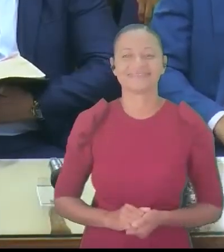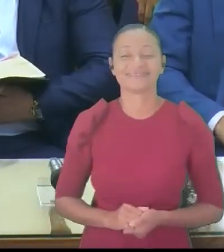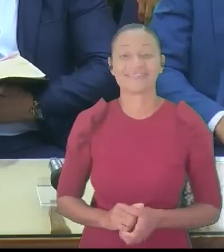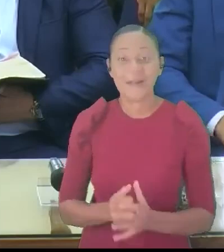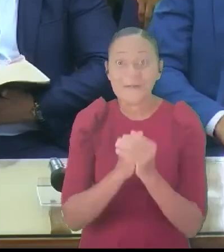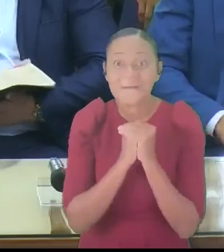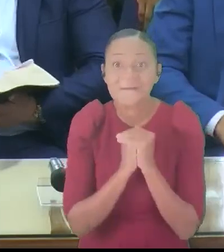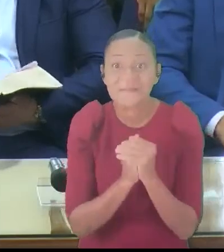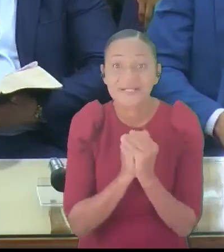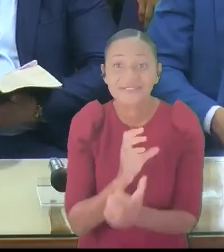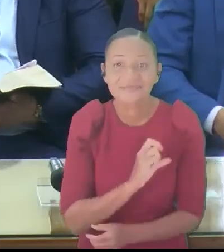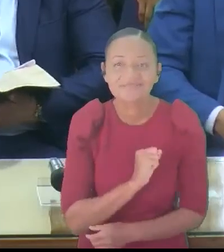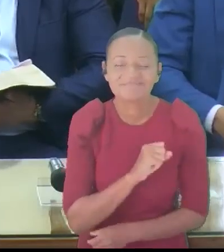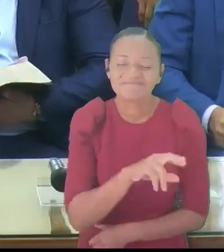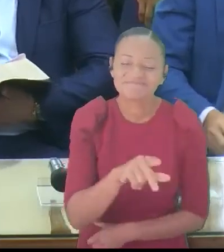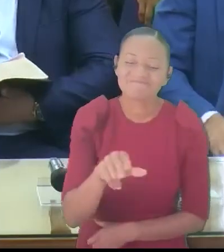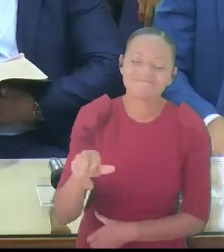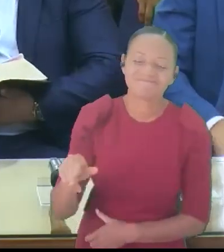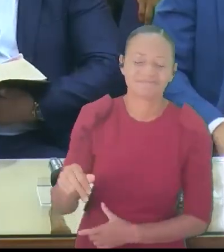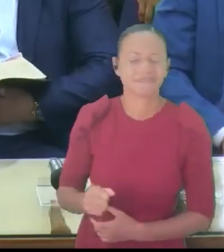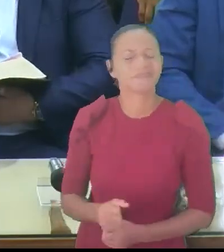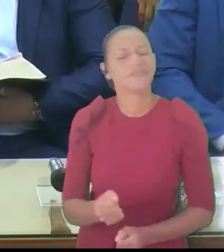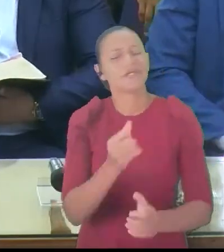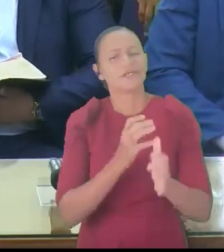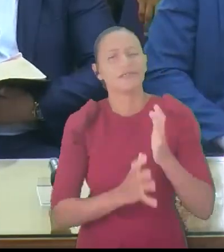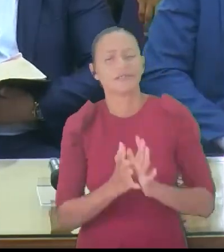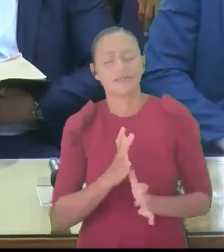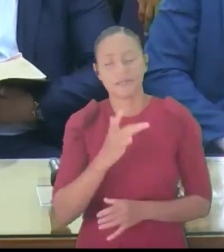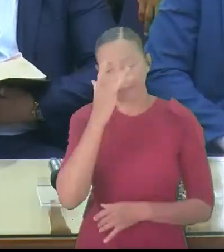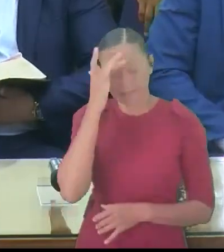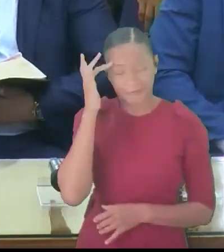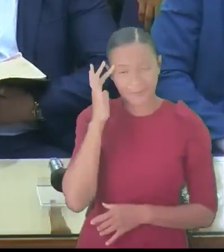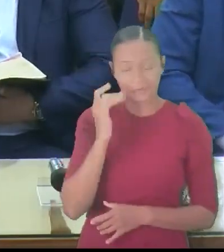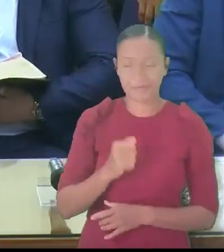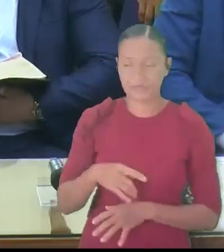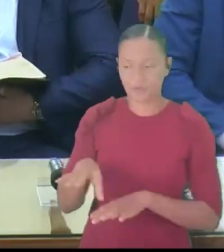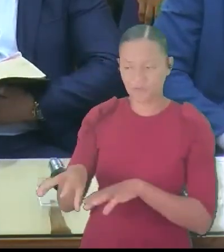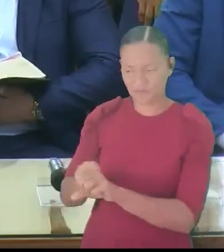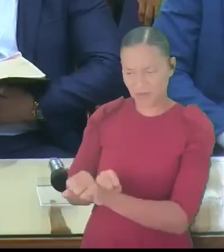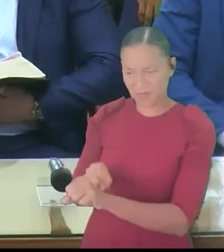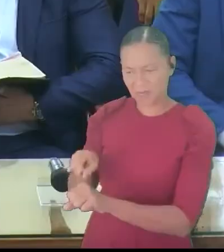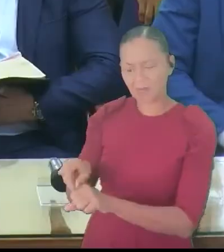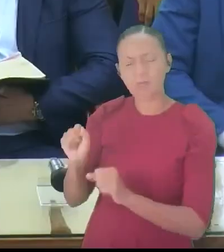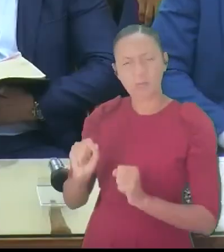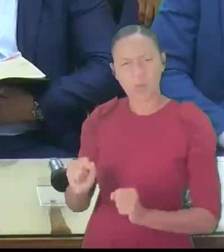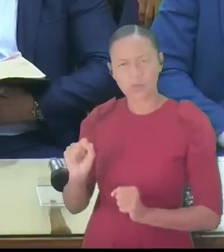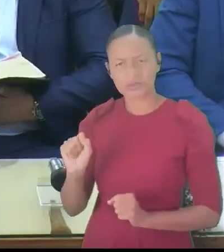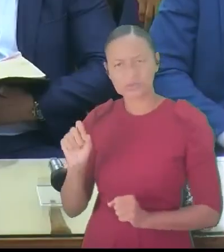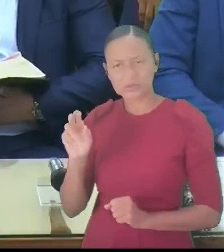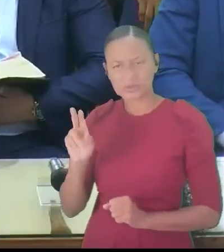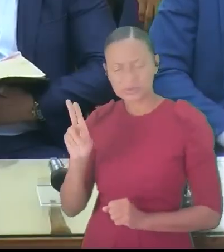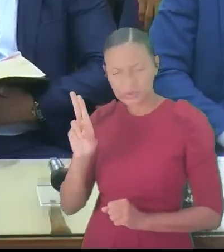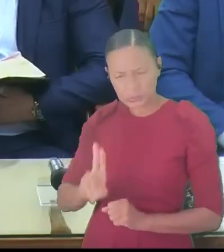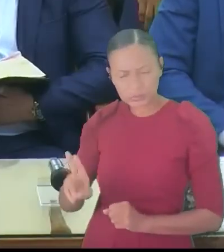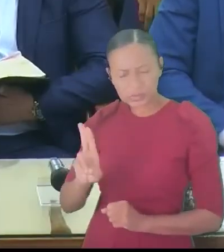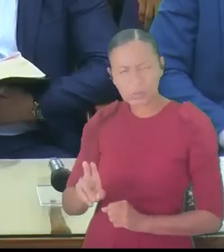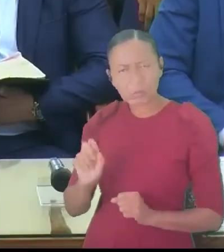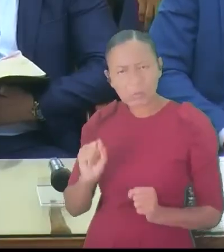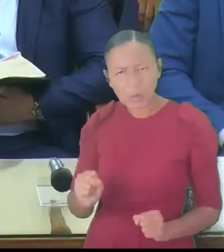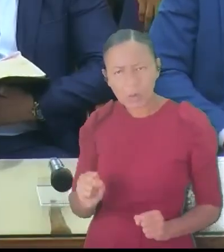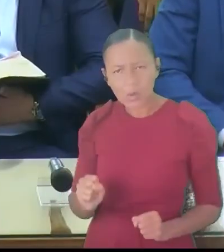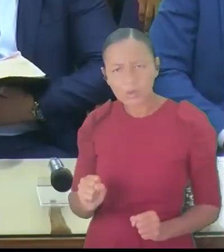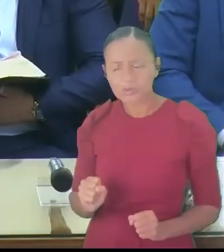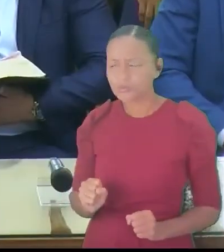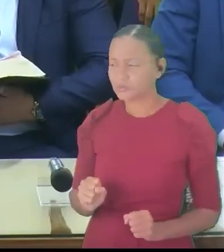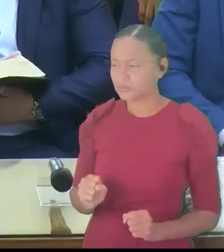Amém, meus amados irmãos? Me diga uma coisa, uma pessoa que não é formada, ela pode ser usada por Deus? Uma